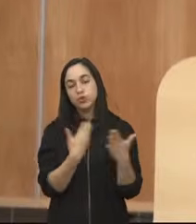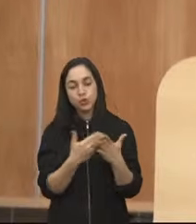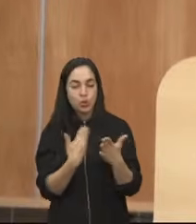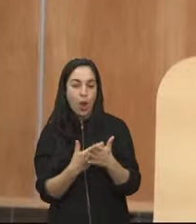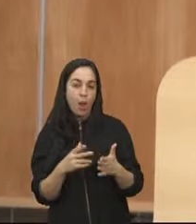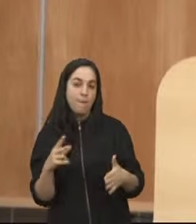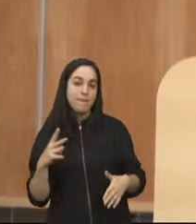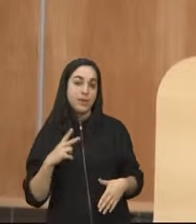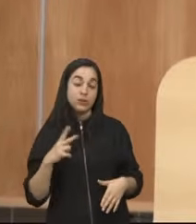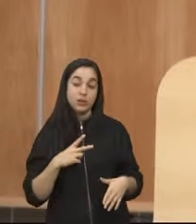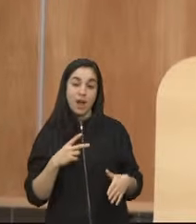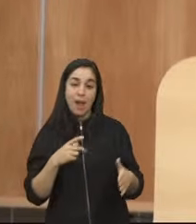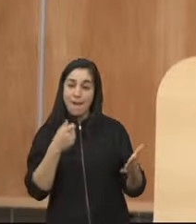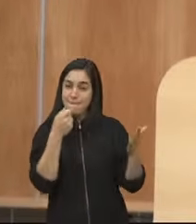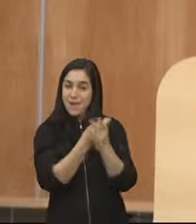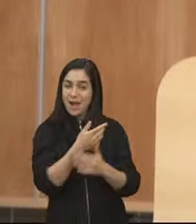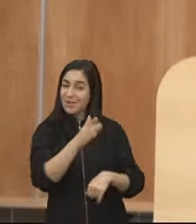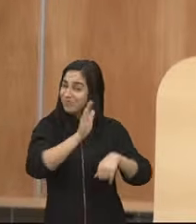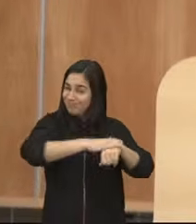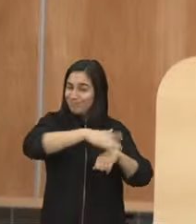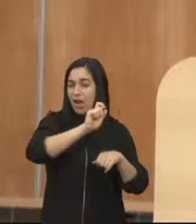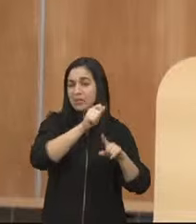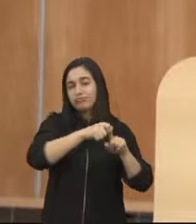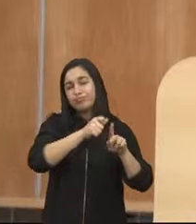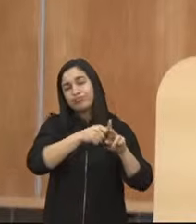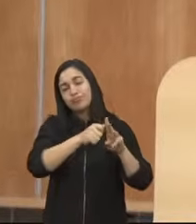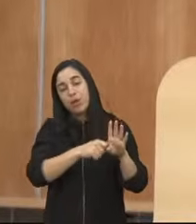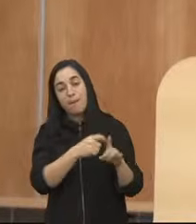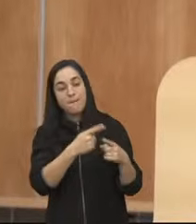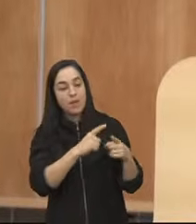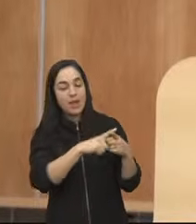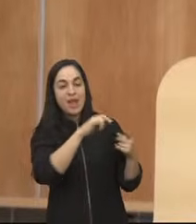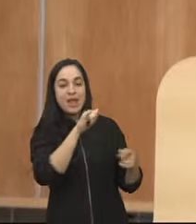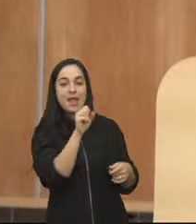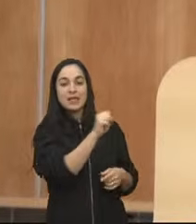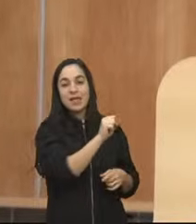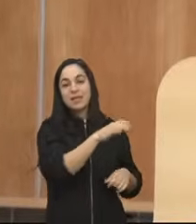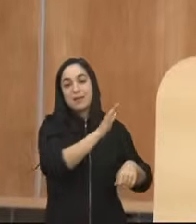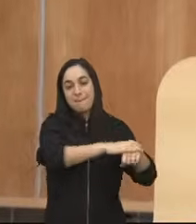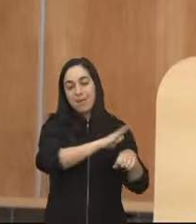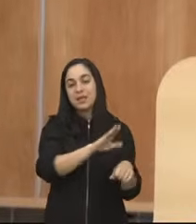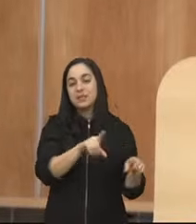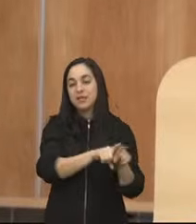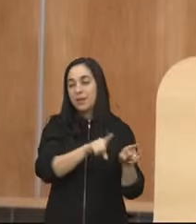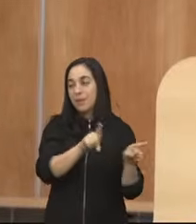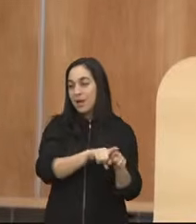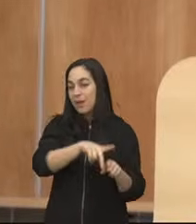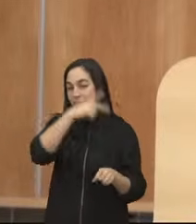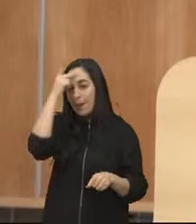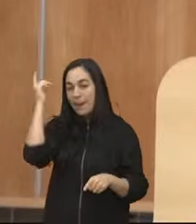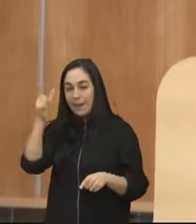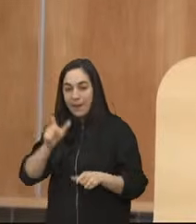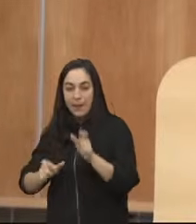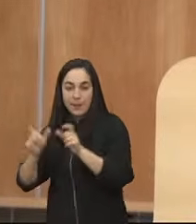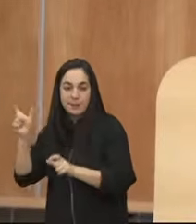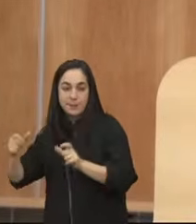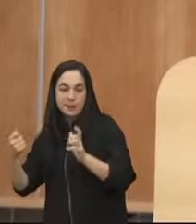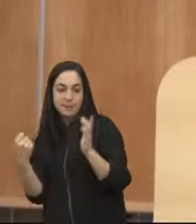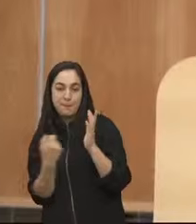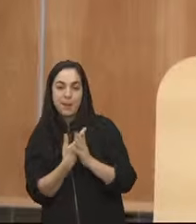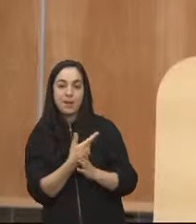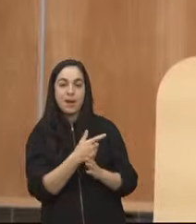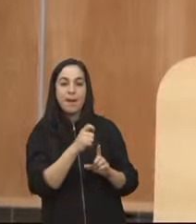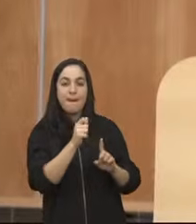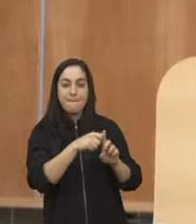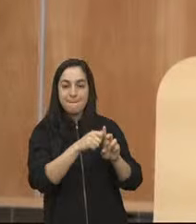aumentar a mensalidade, porque aumentando o ISS, esse valor vai ser imediatamente repassado para as